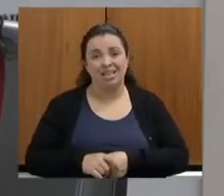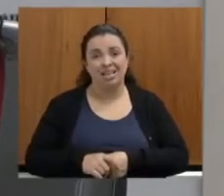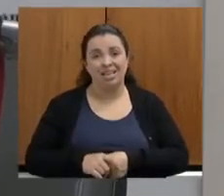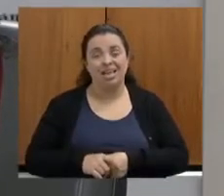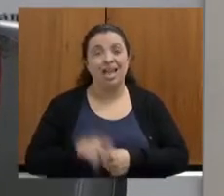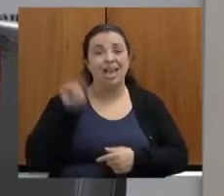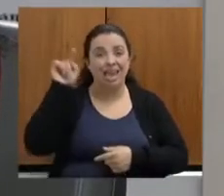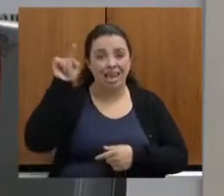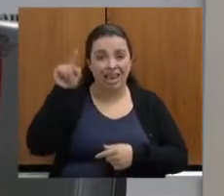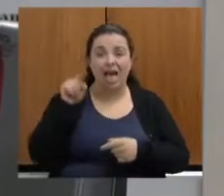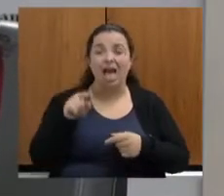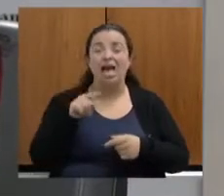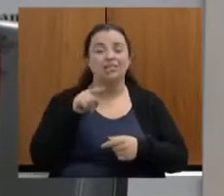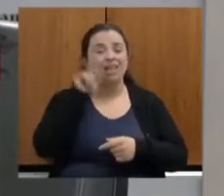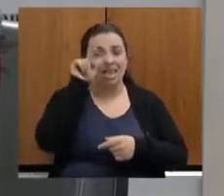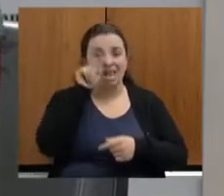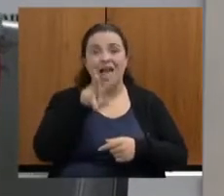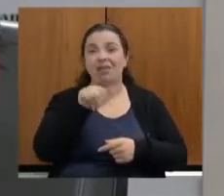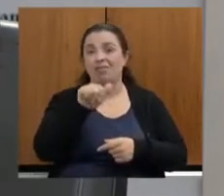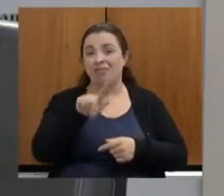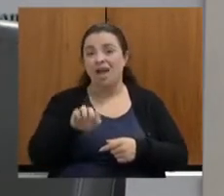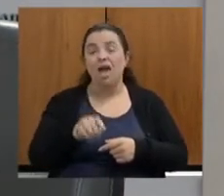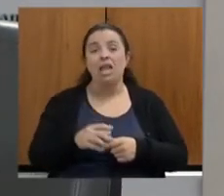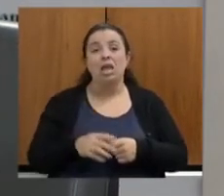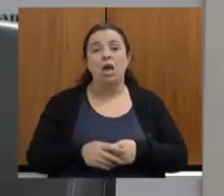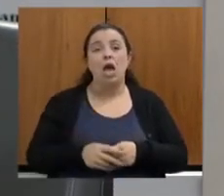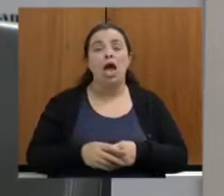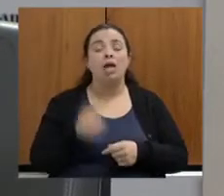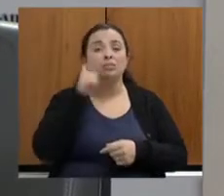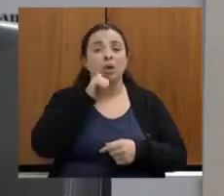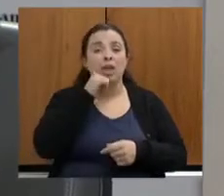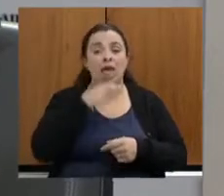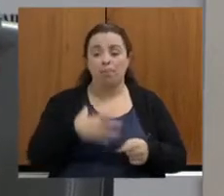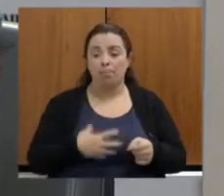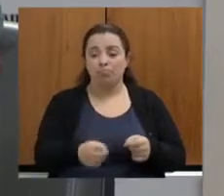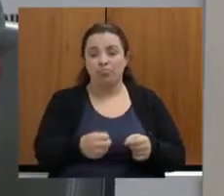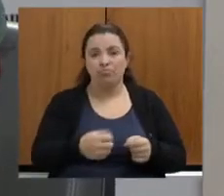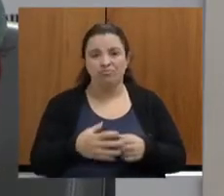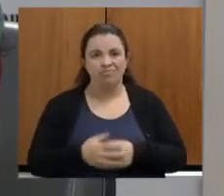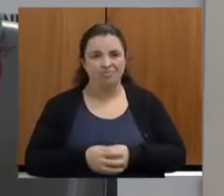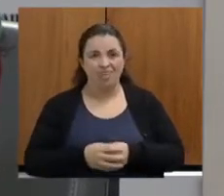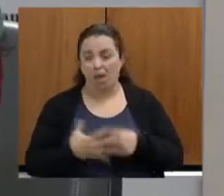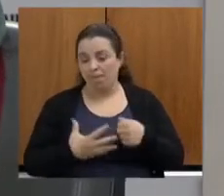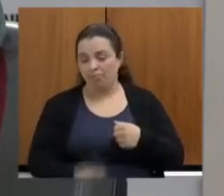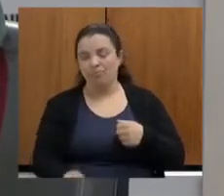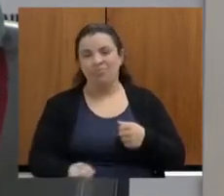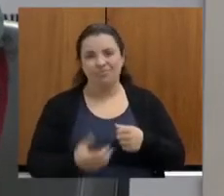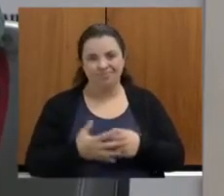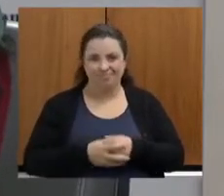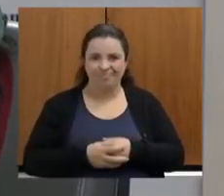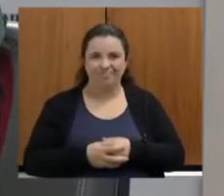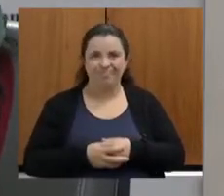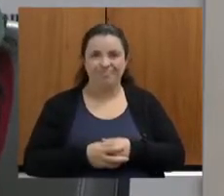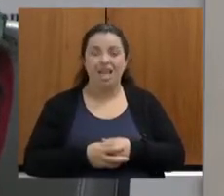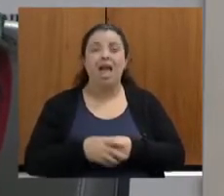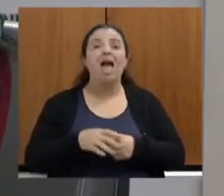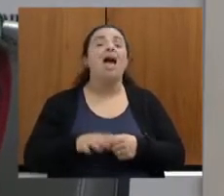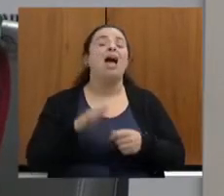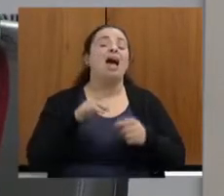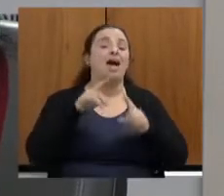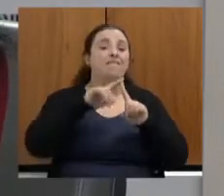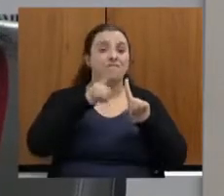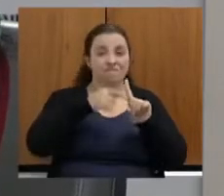alto índice de aborto e mulheres as vacas abortando já denunciei isso várias vezes né Eu trabalho com reprodução